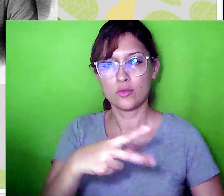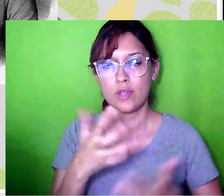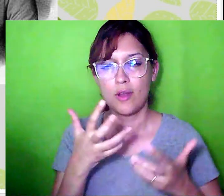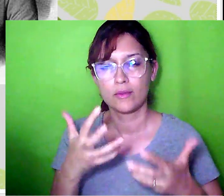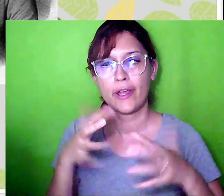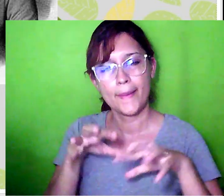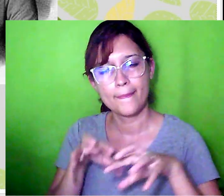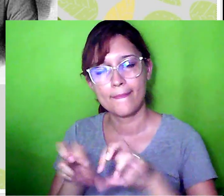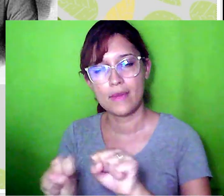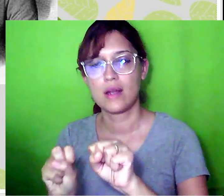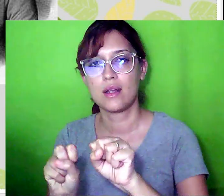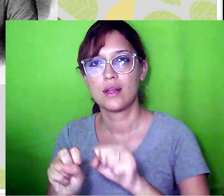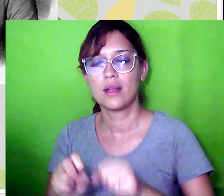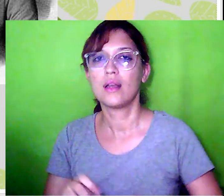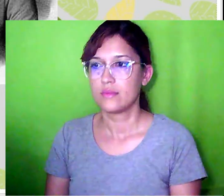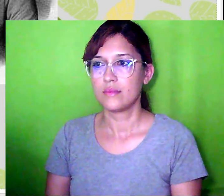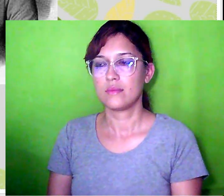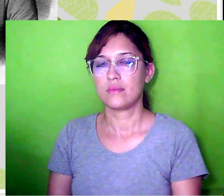continuou.